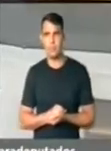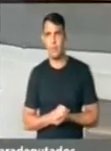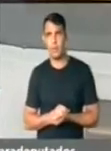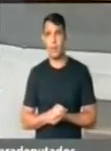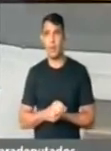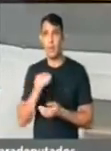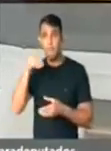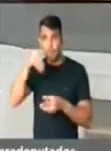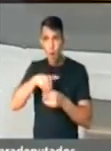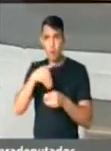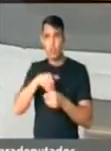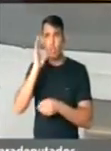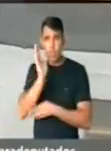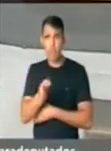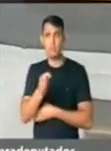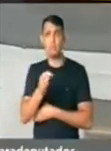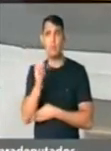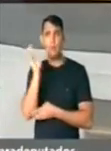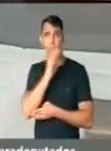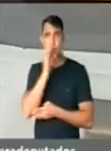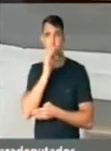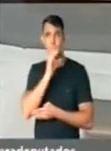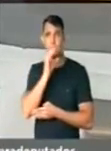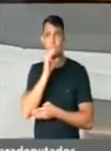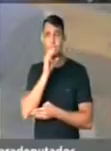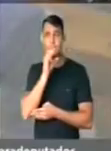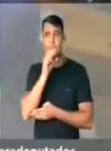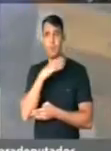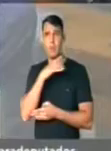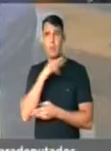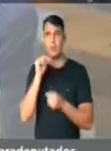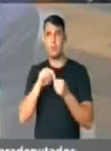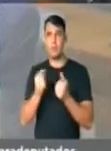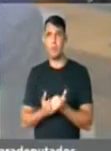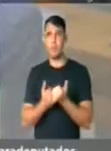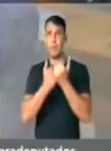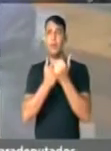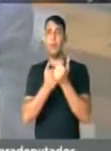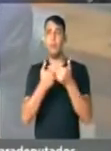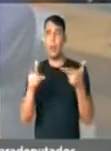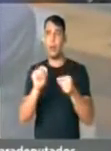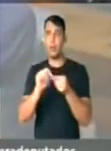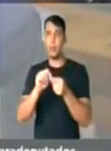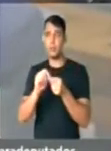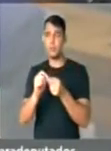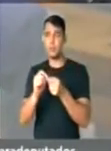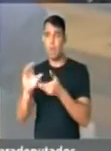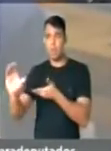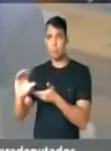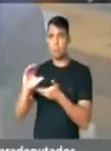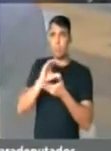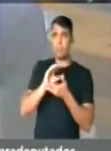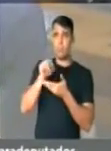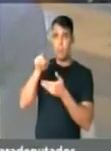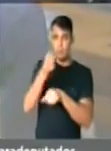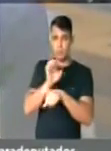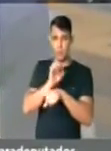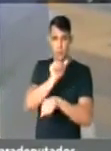que vote imediatamente as contrapartidas para que recebamos no Rio de